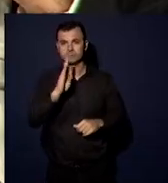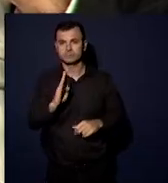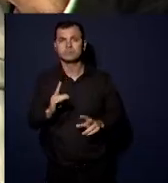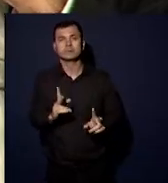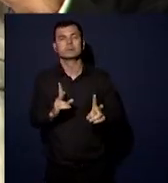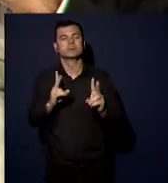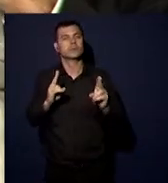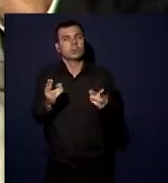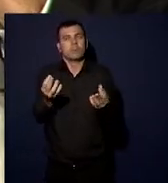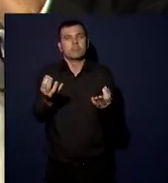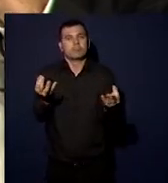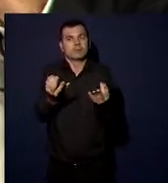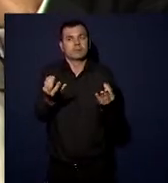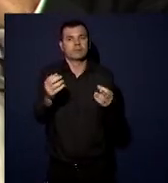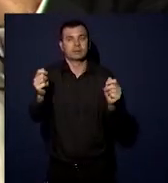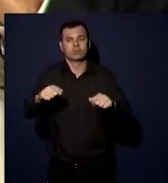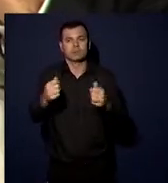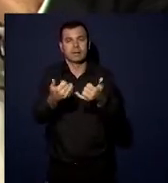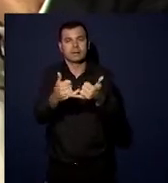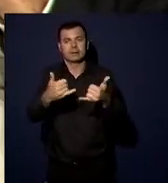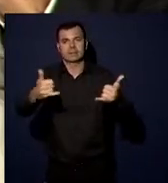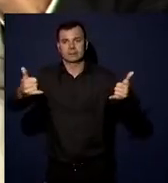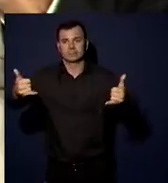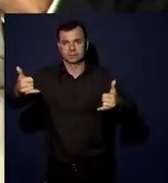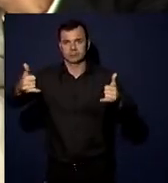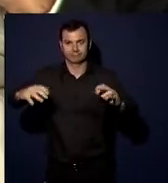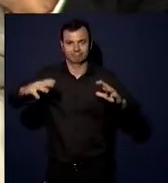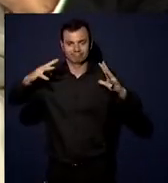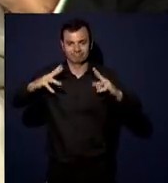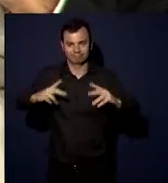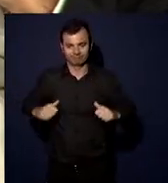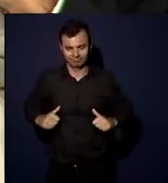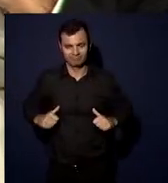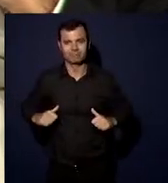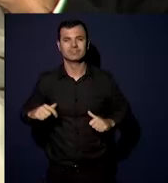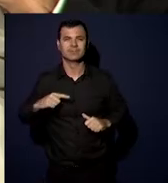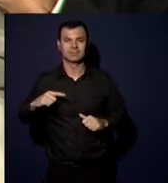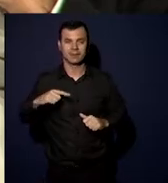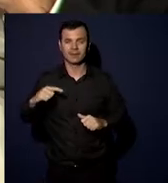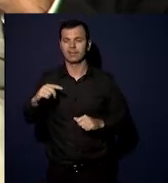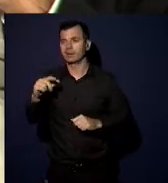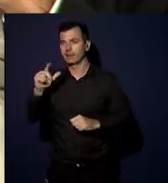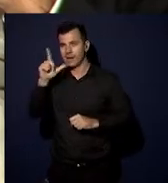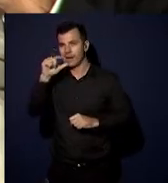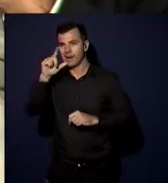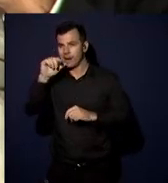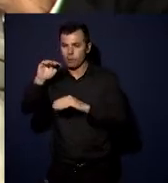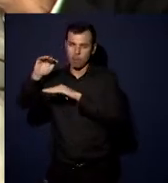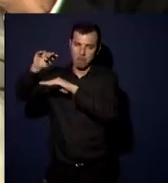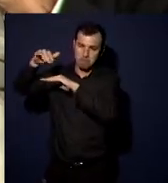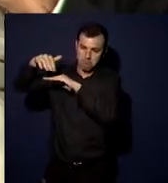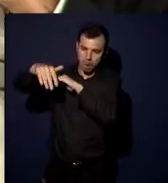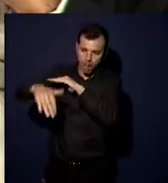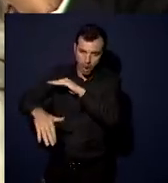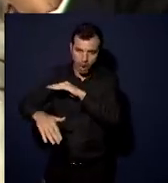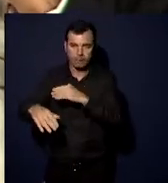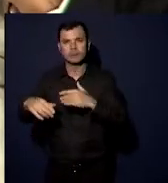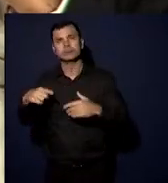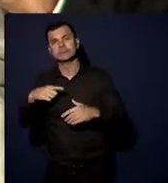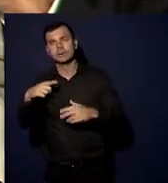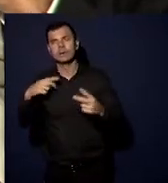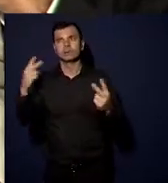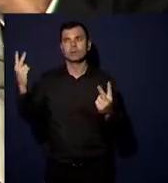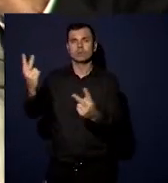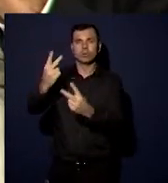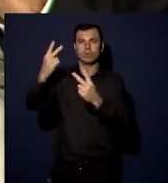da energia renovável aqui a gente tem né hidrologia né temos hidrelétricas temos eólica solar